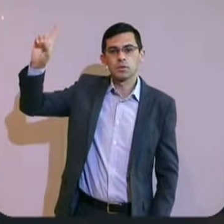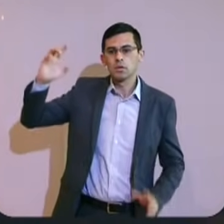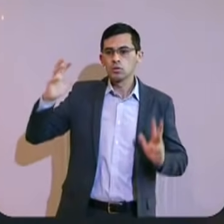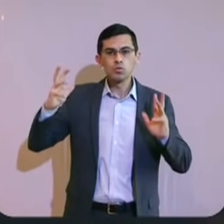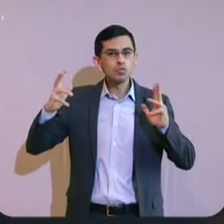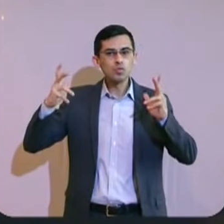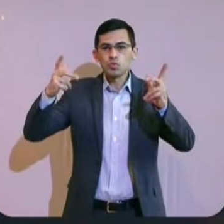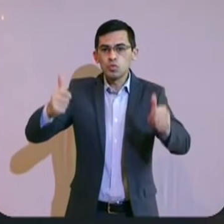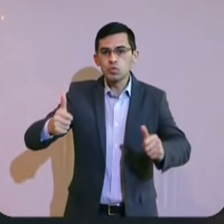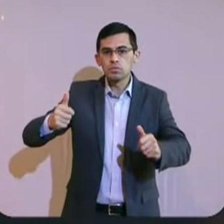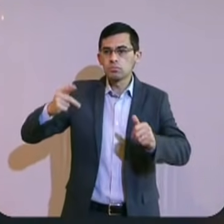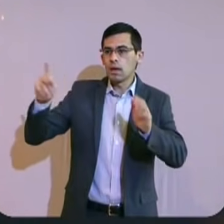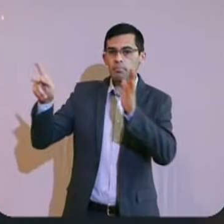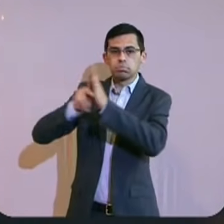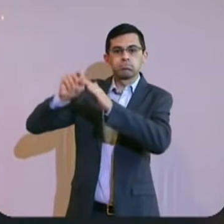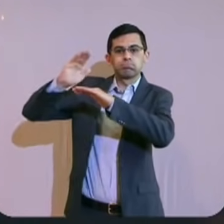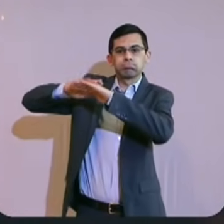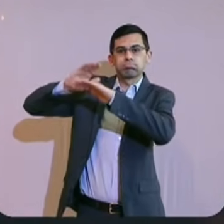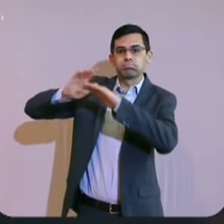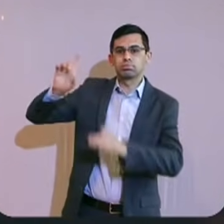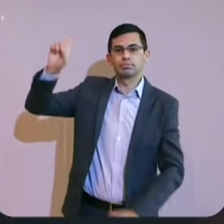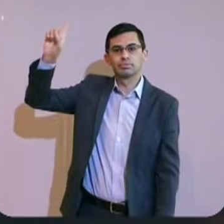Tudo procede das mãos de Deus.